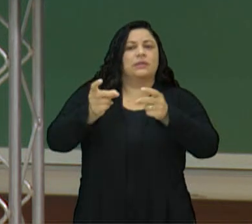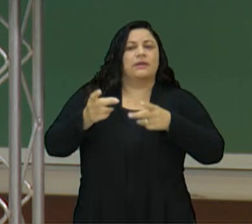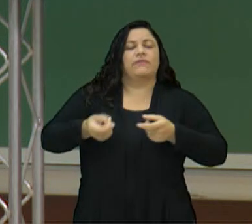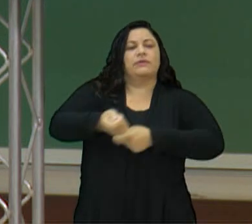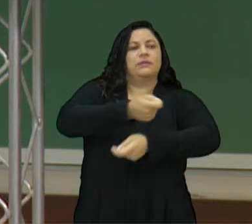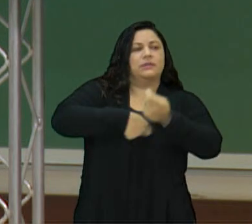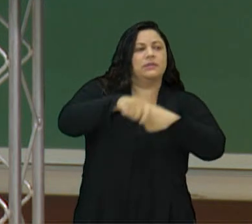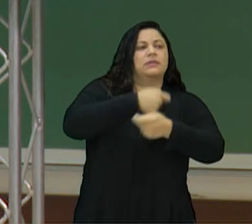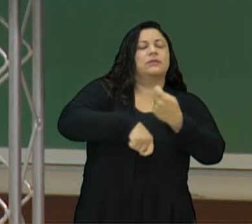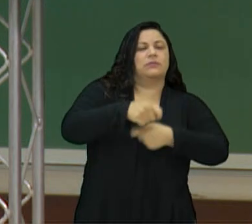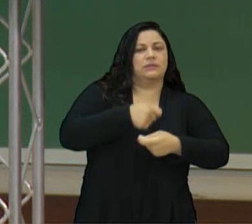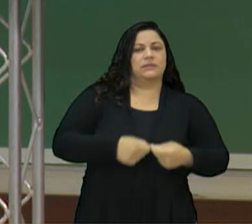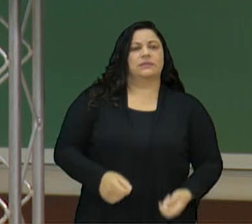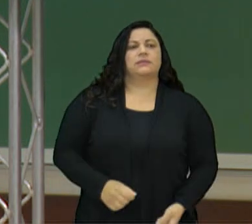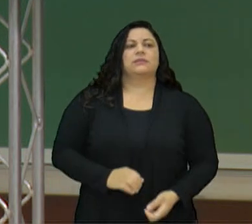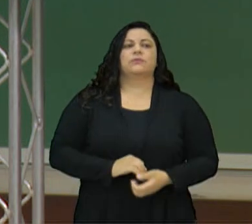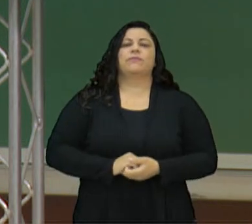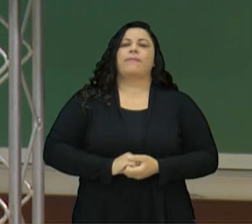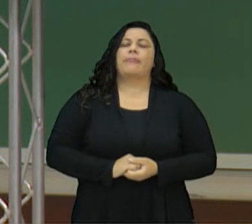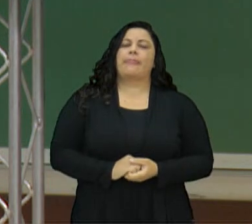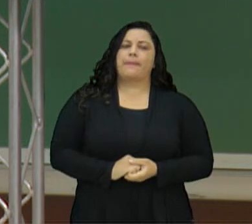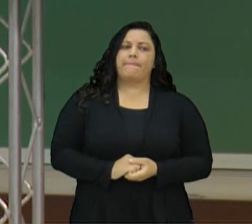desse objeto de negociação, certo?